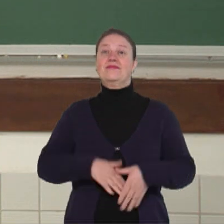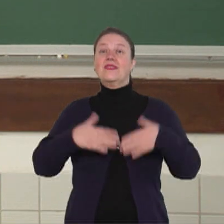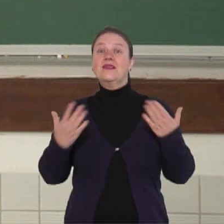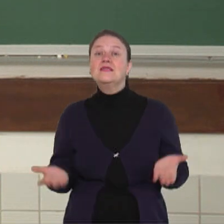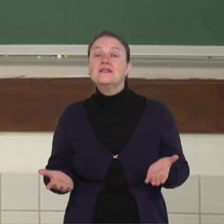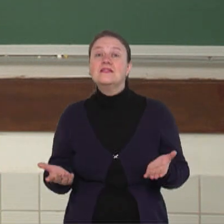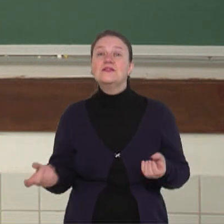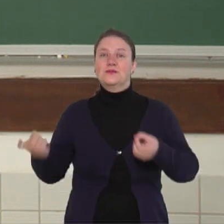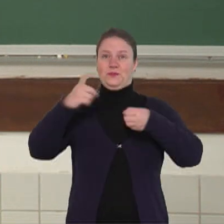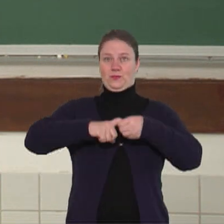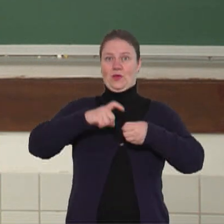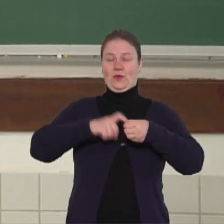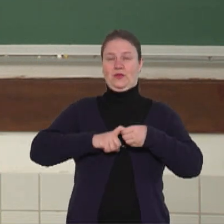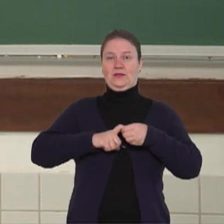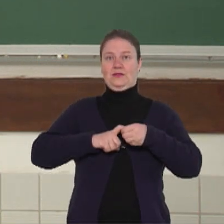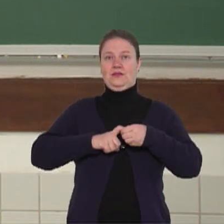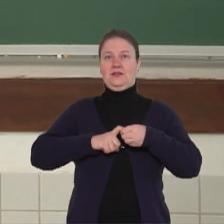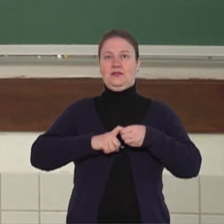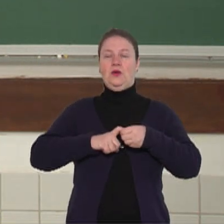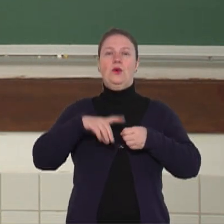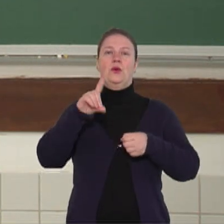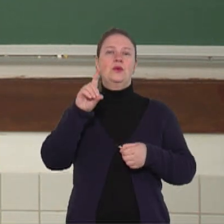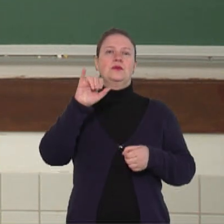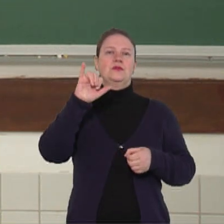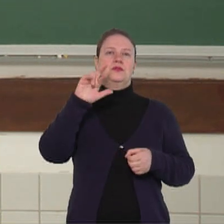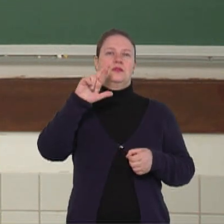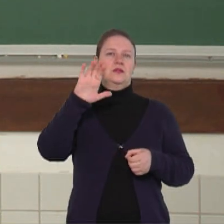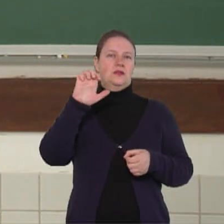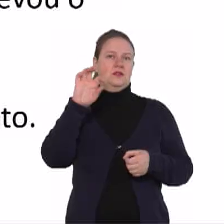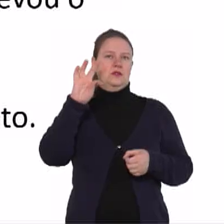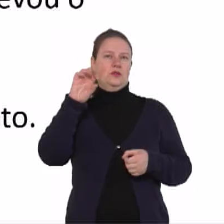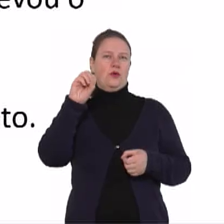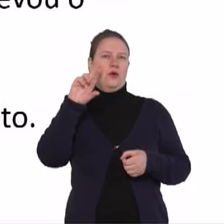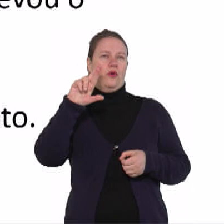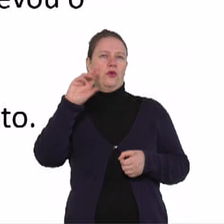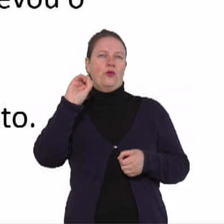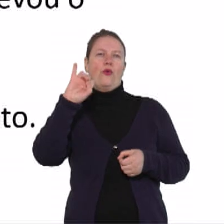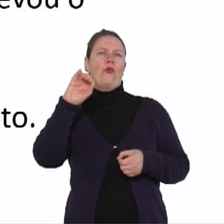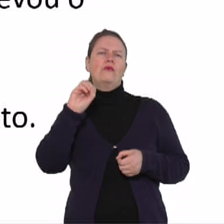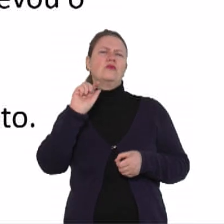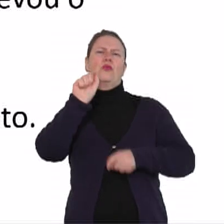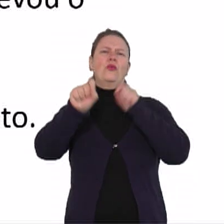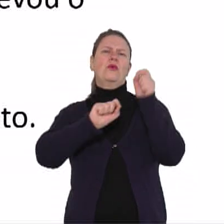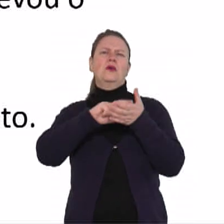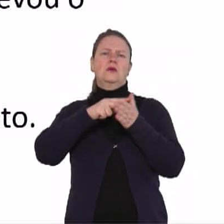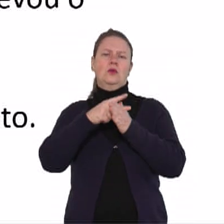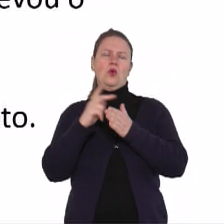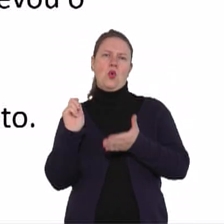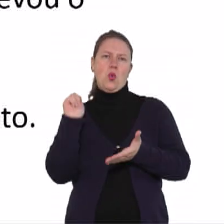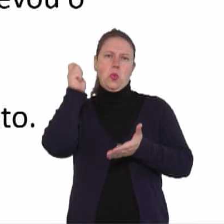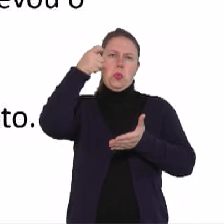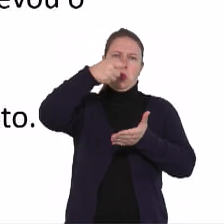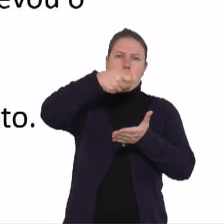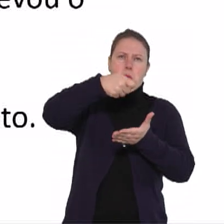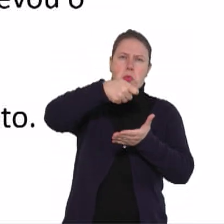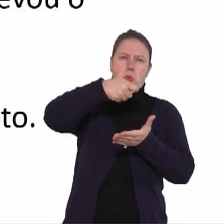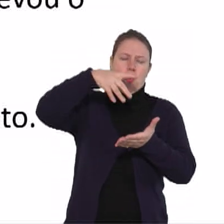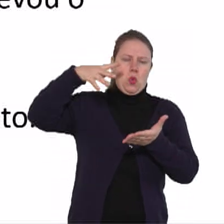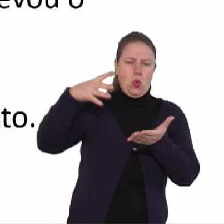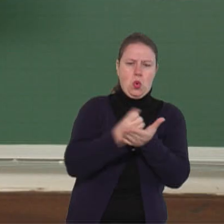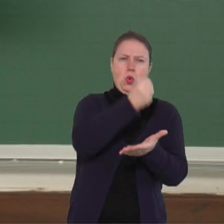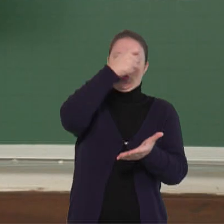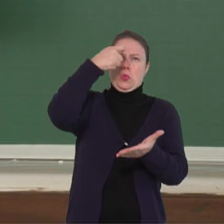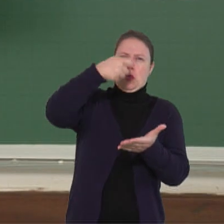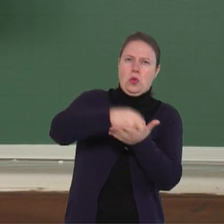Então, estamos de volta. Então, aqui, o diretório foi um golpe orquestrado pelos partidos Girondino e da Planície. Sobre esse golpe é correto afirmar. Então, você